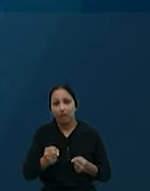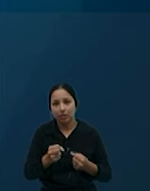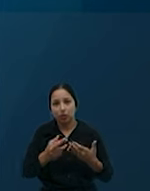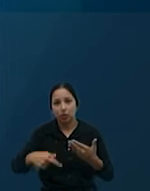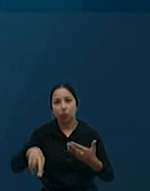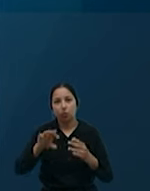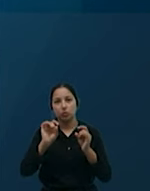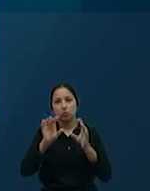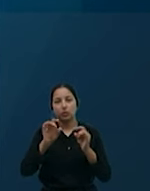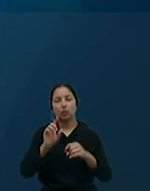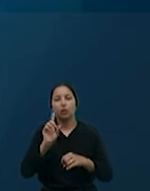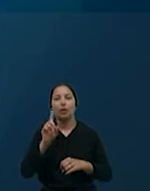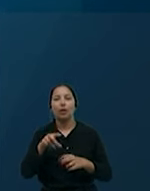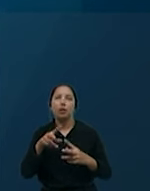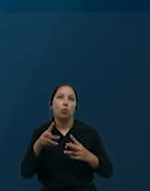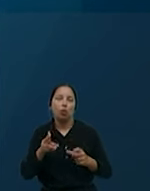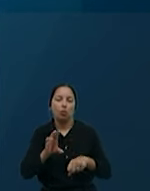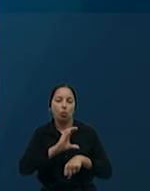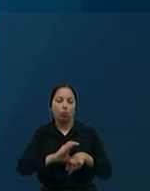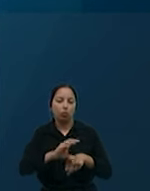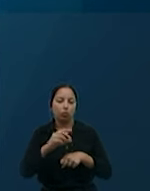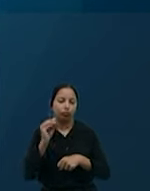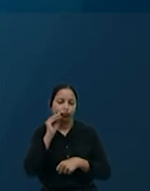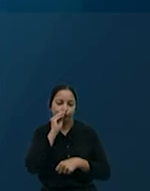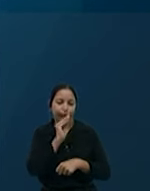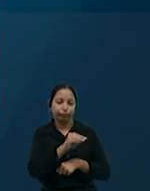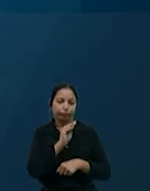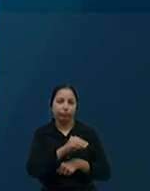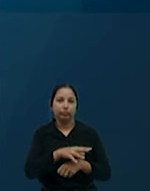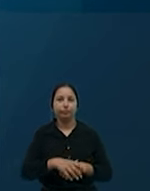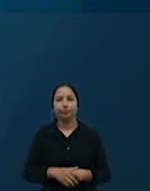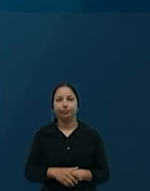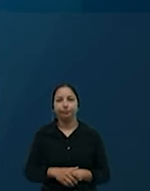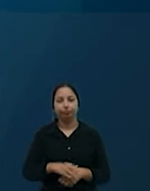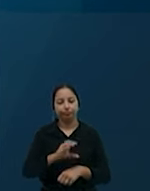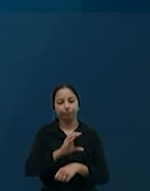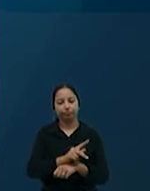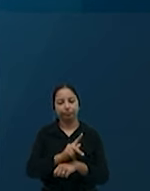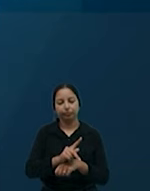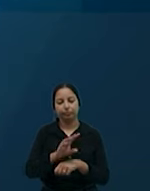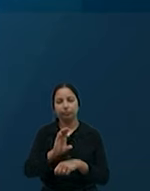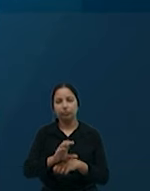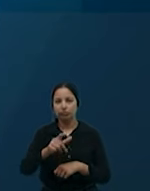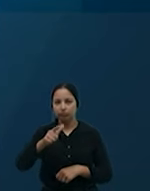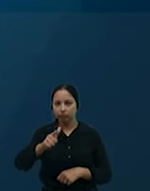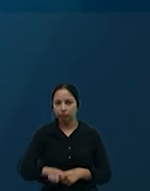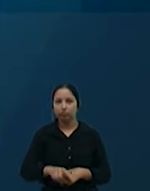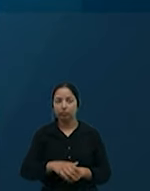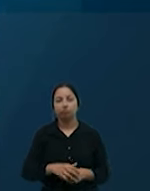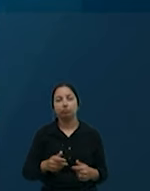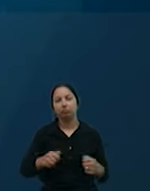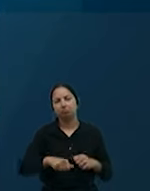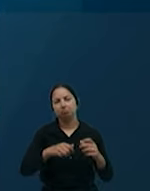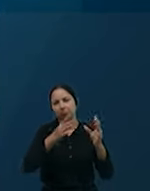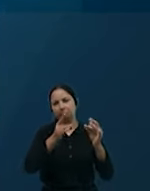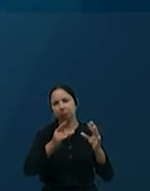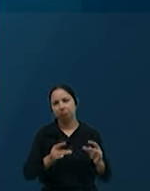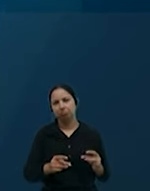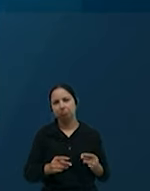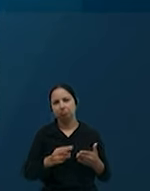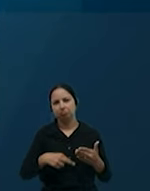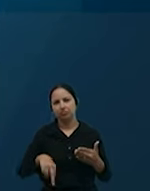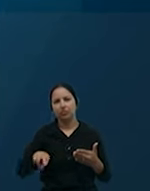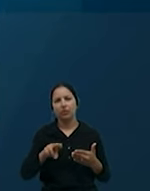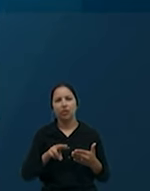Federal. Veja, o Código de Processo Civil repete, quando ele traz as hipóteses de recurso ordinário, ele, por óbvio, não